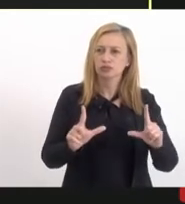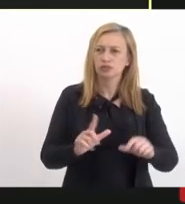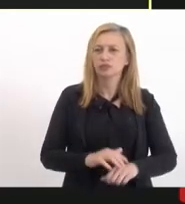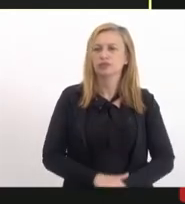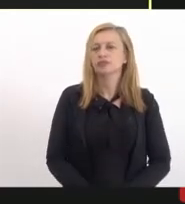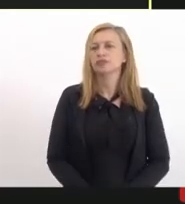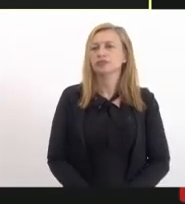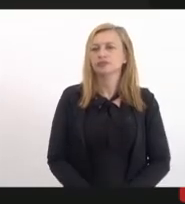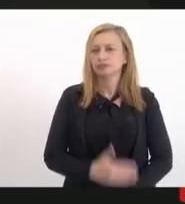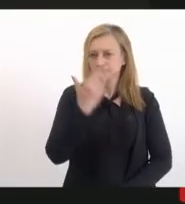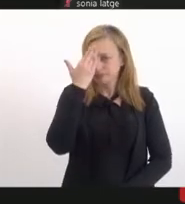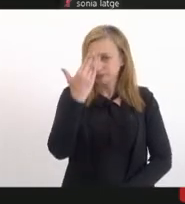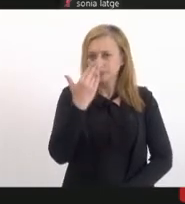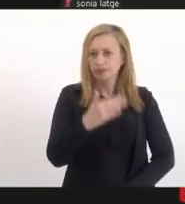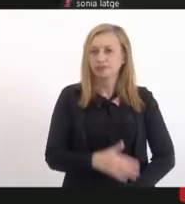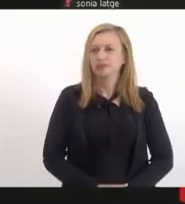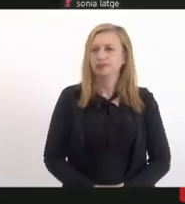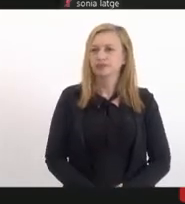Obrigado.